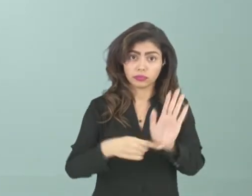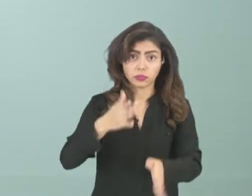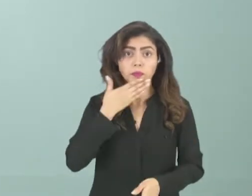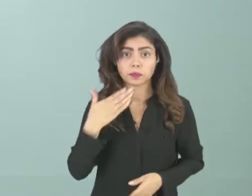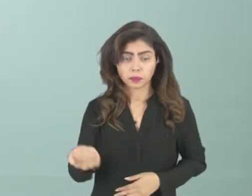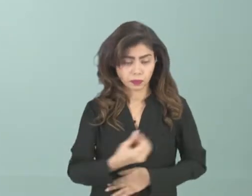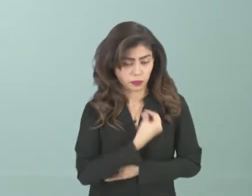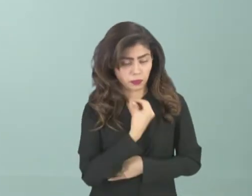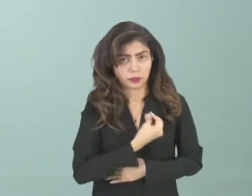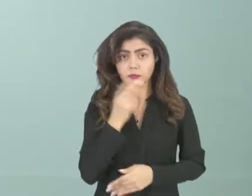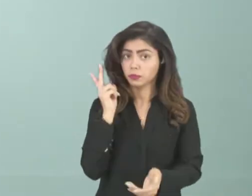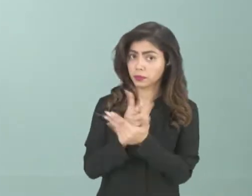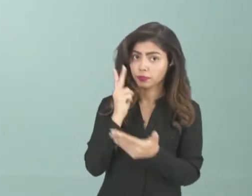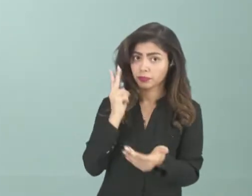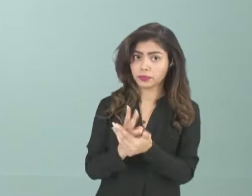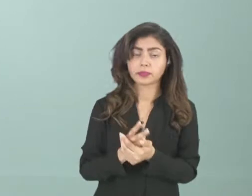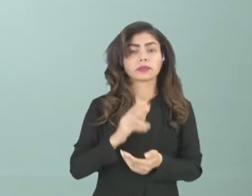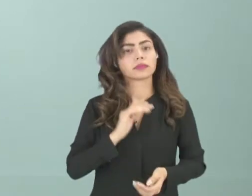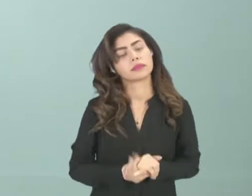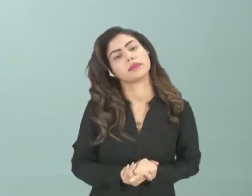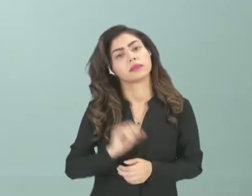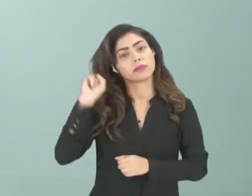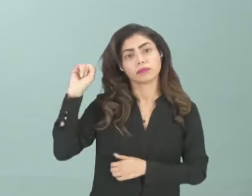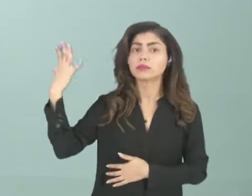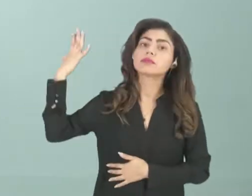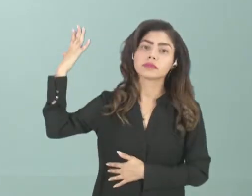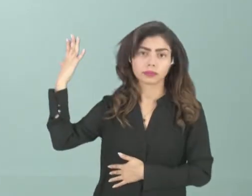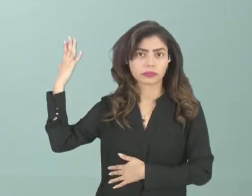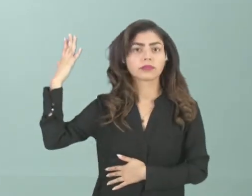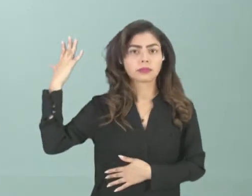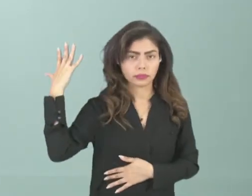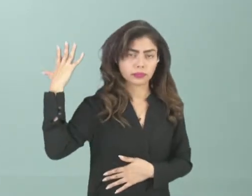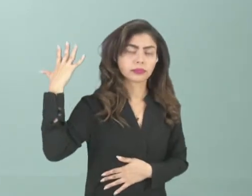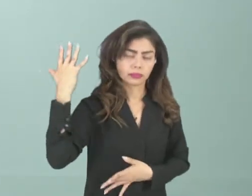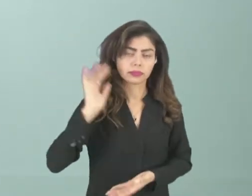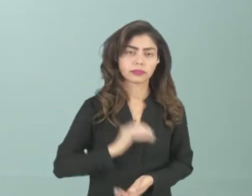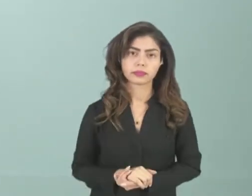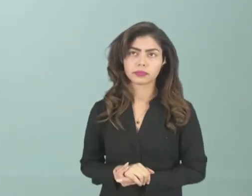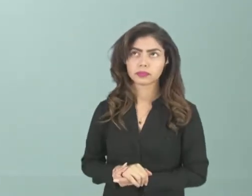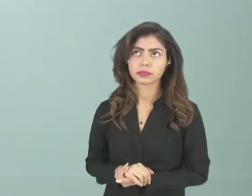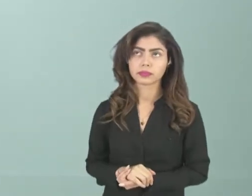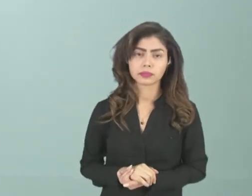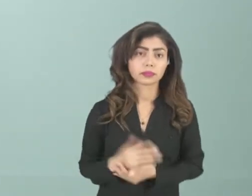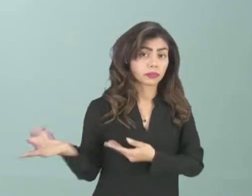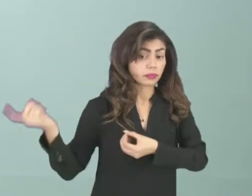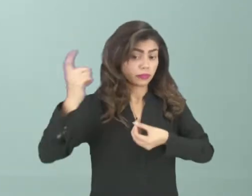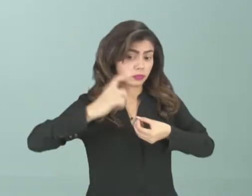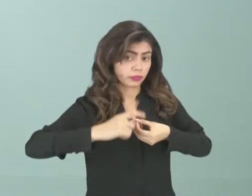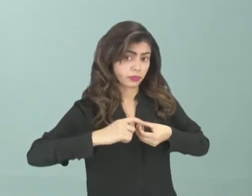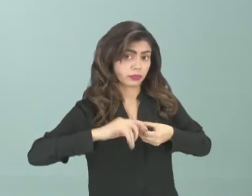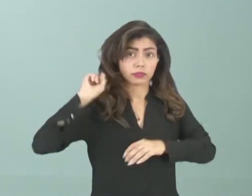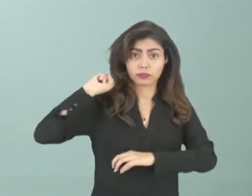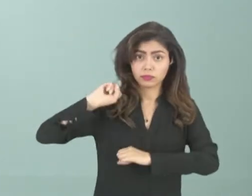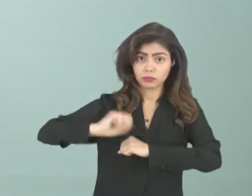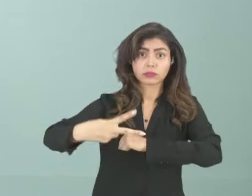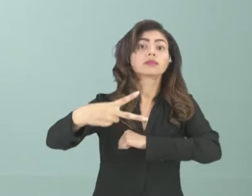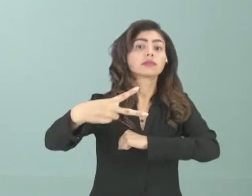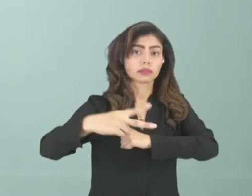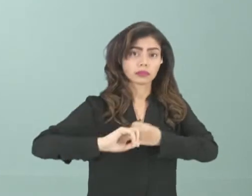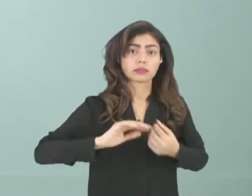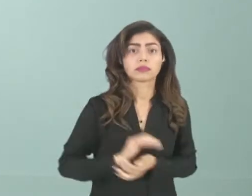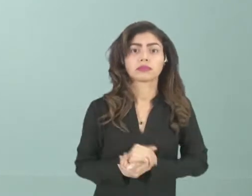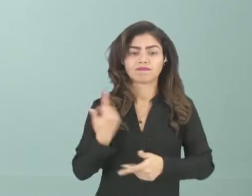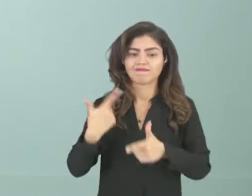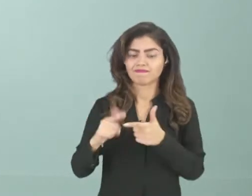vida, nem sempre isso aconteceu. E aí veio como consequência diversos